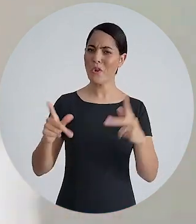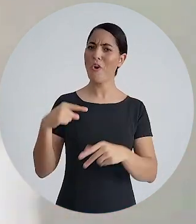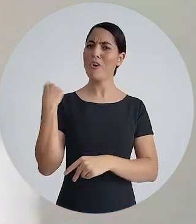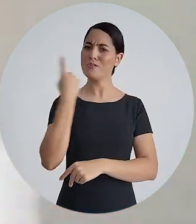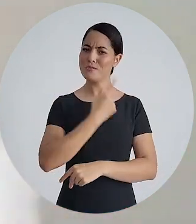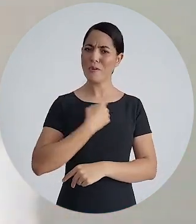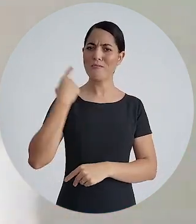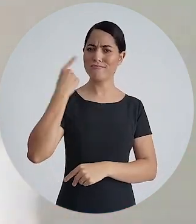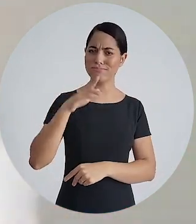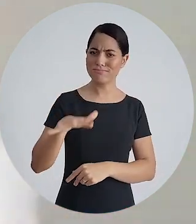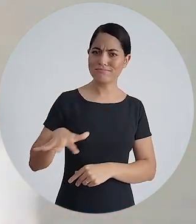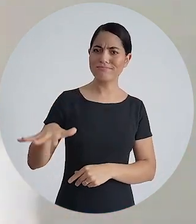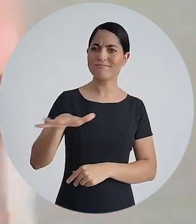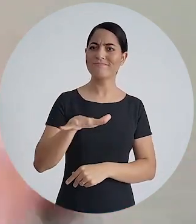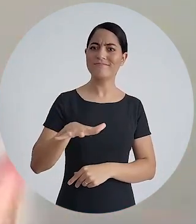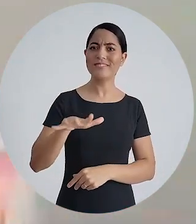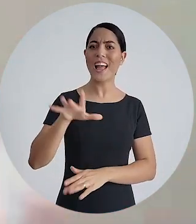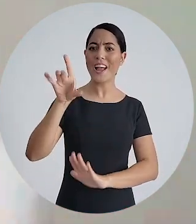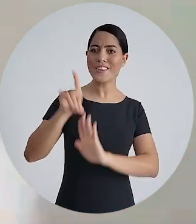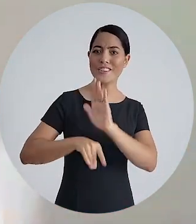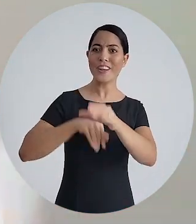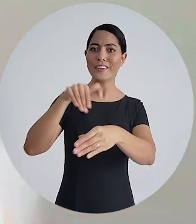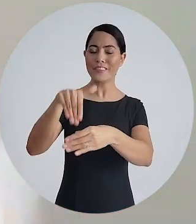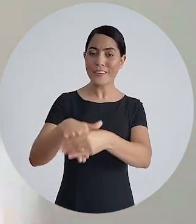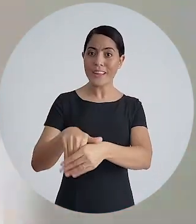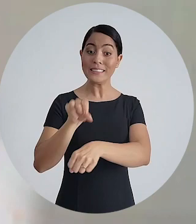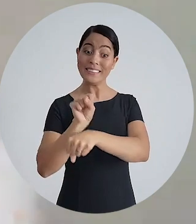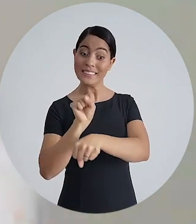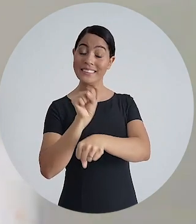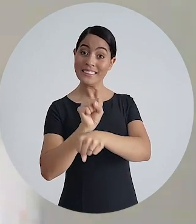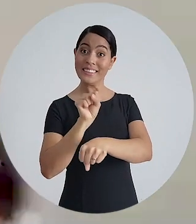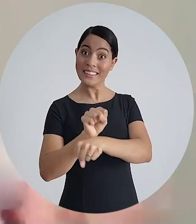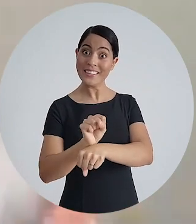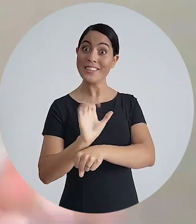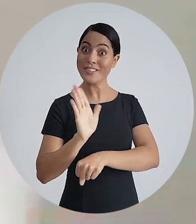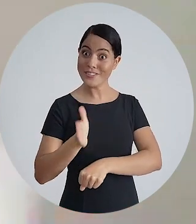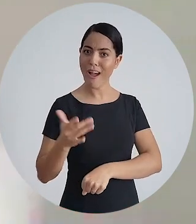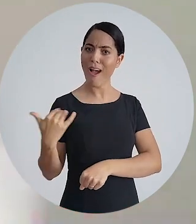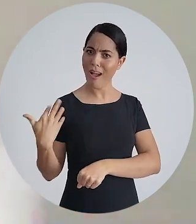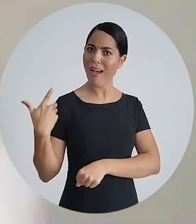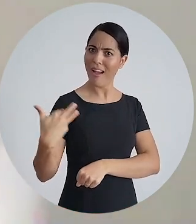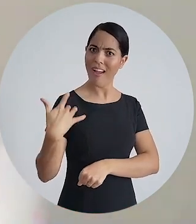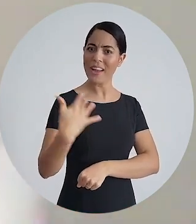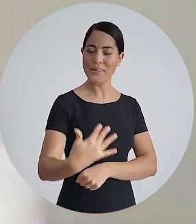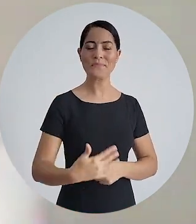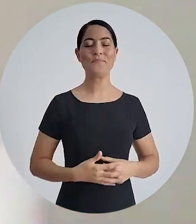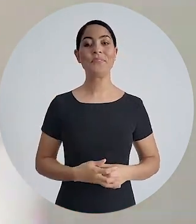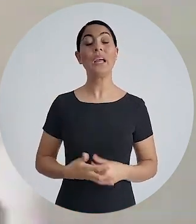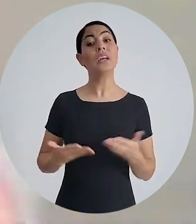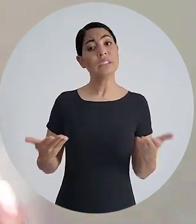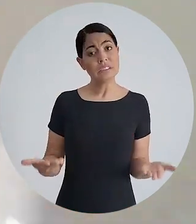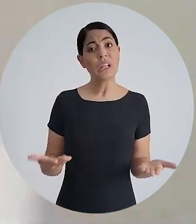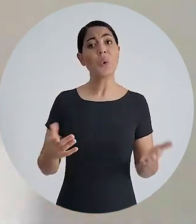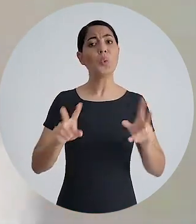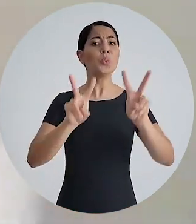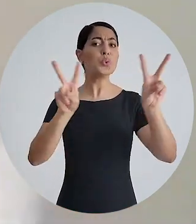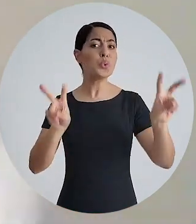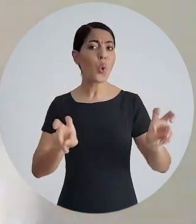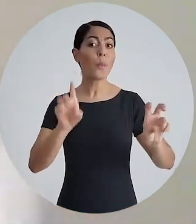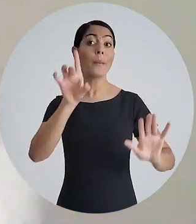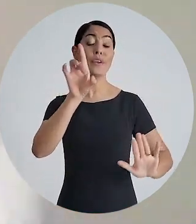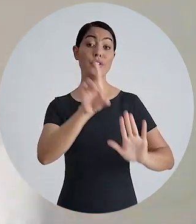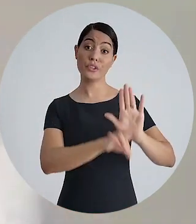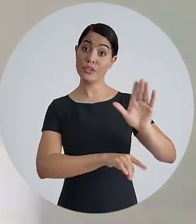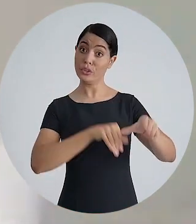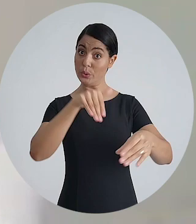pelos operadores da área do direito eleitoral. Quando nós falamos em direito